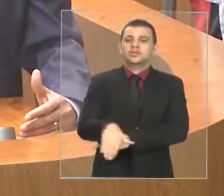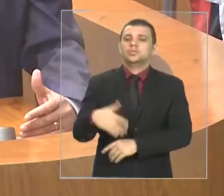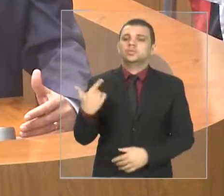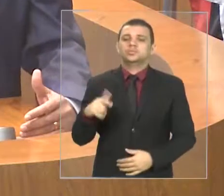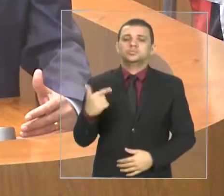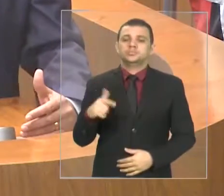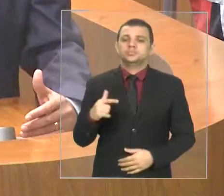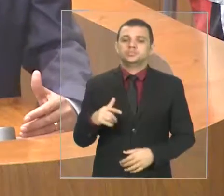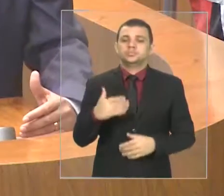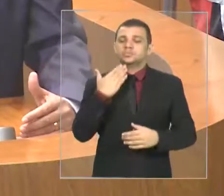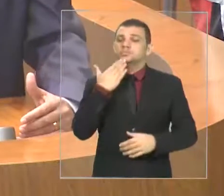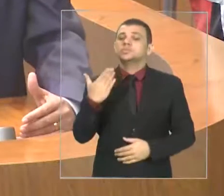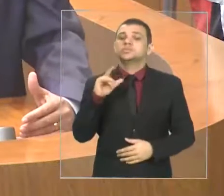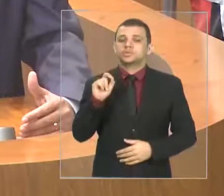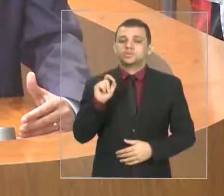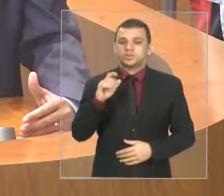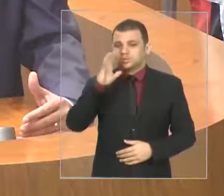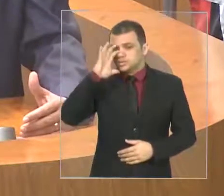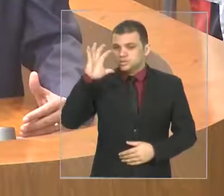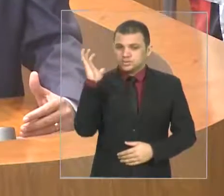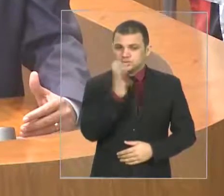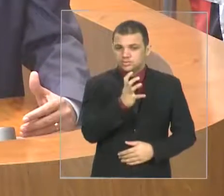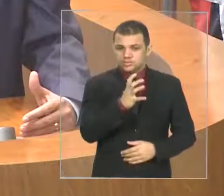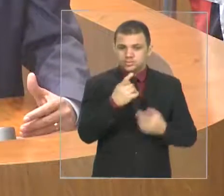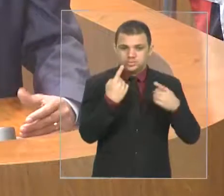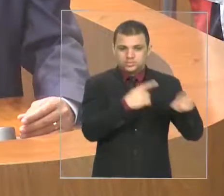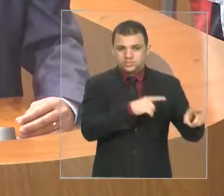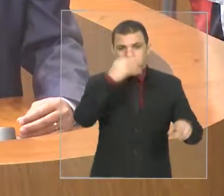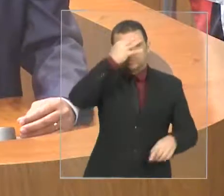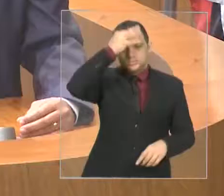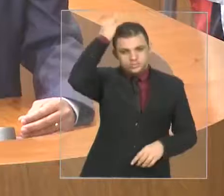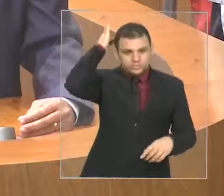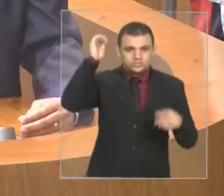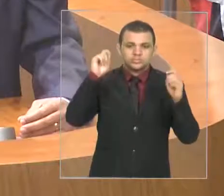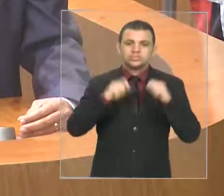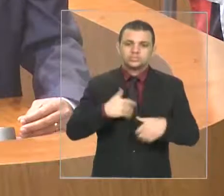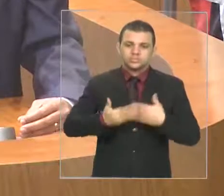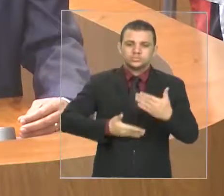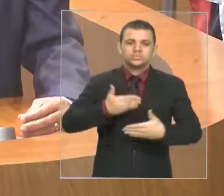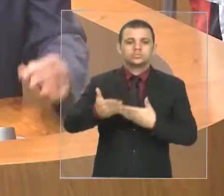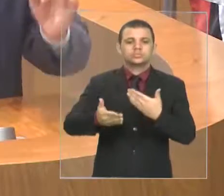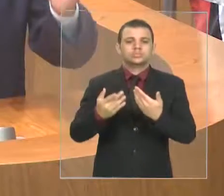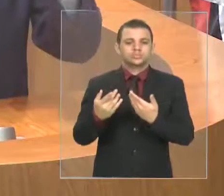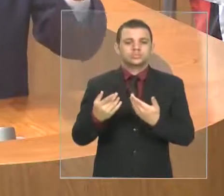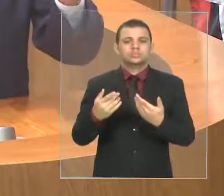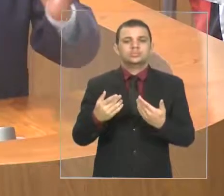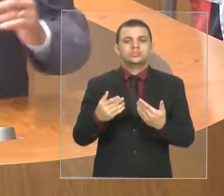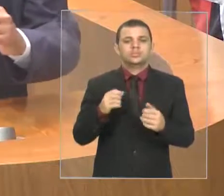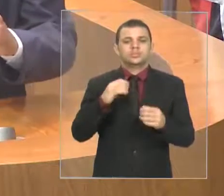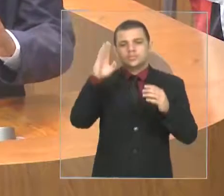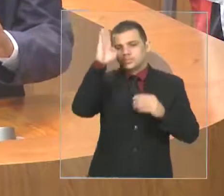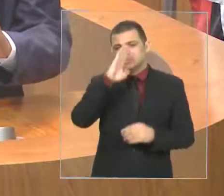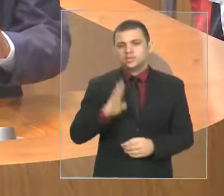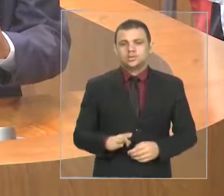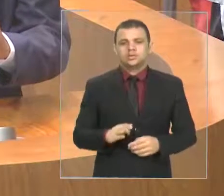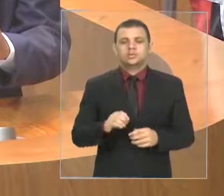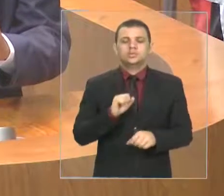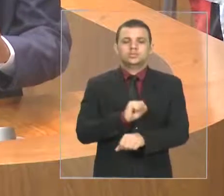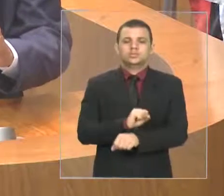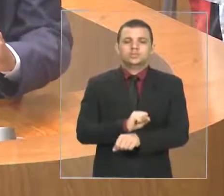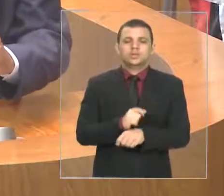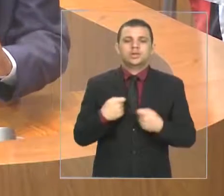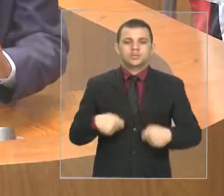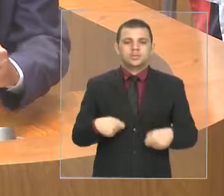pedindo que essa denúncia ela tenha o desfecho, que o Brasil precisa, que o